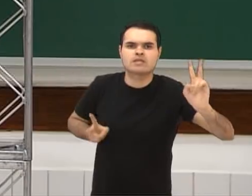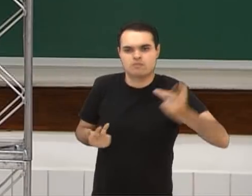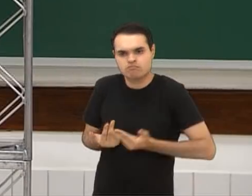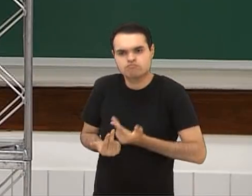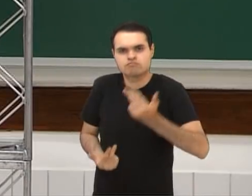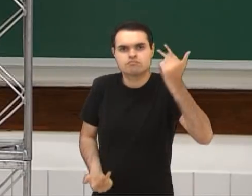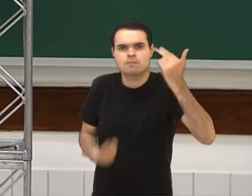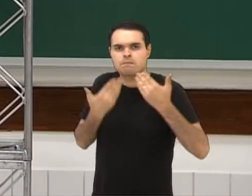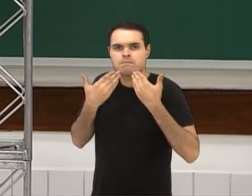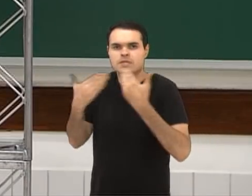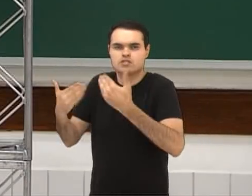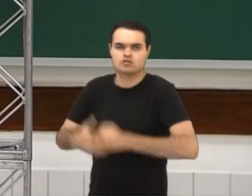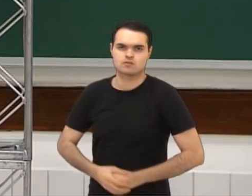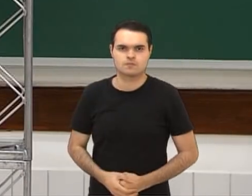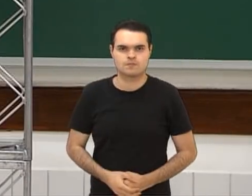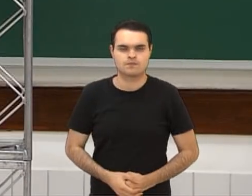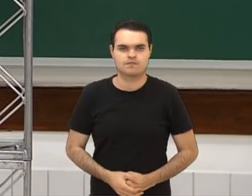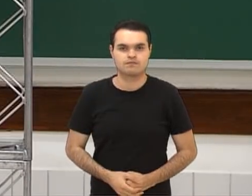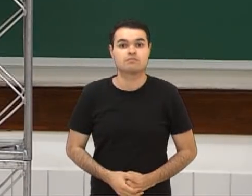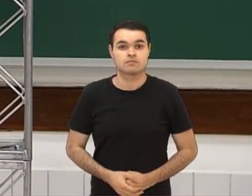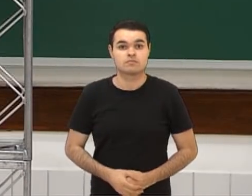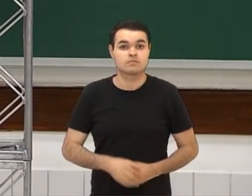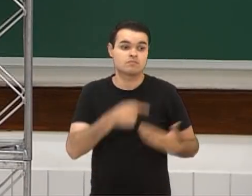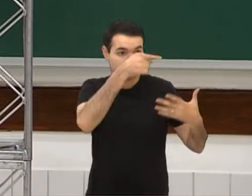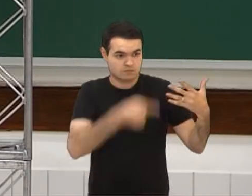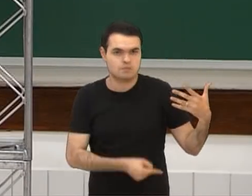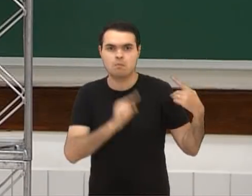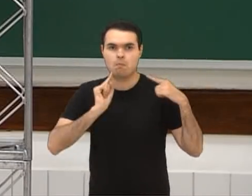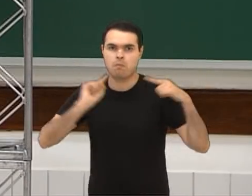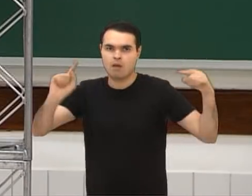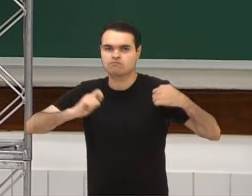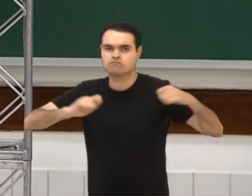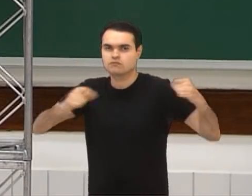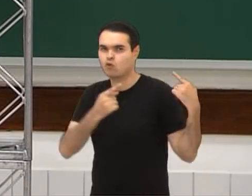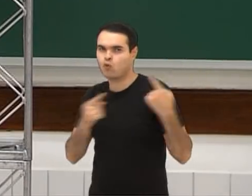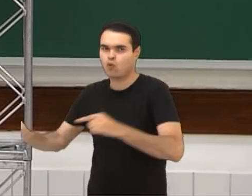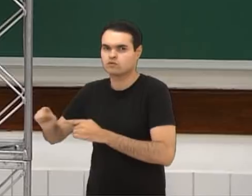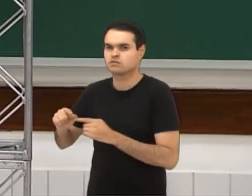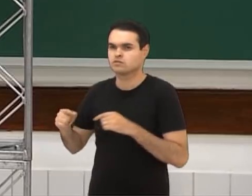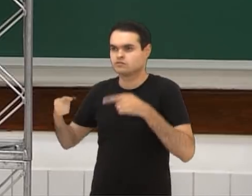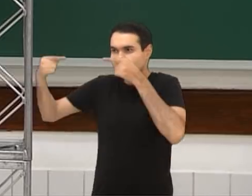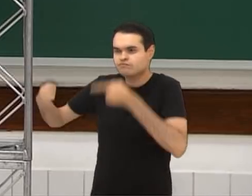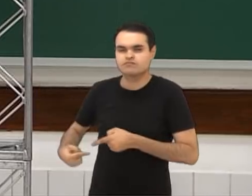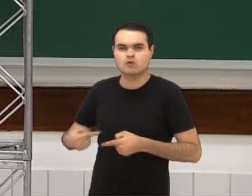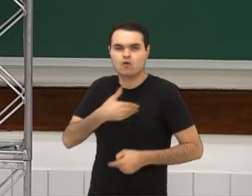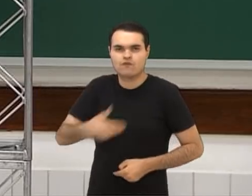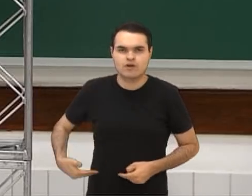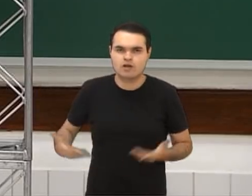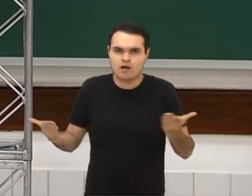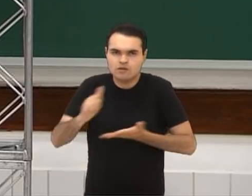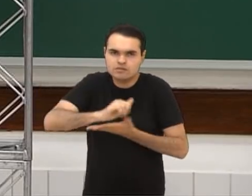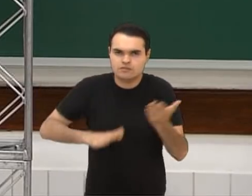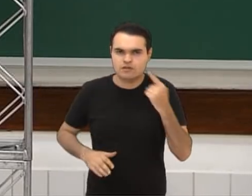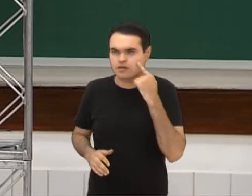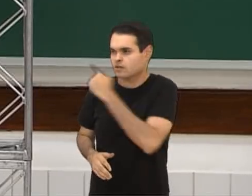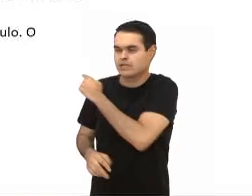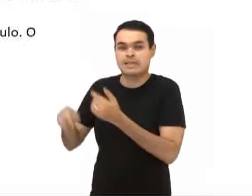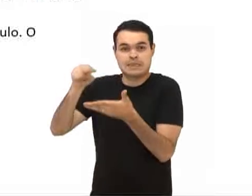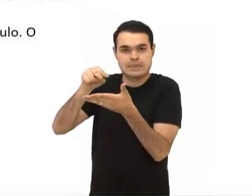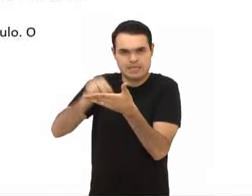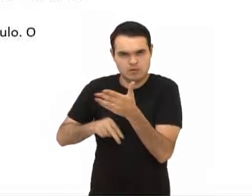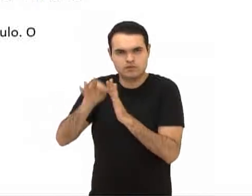mesmas coisas. Já que falamos sobre esses protestos todos pressionando o governo, exercício para você fazer. Leia esse